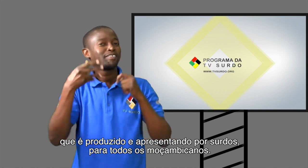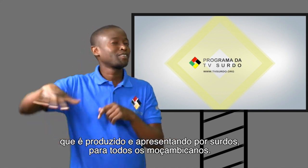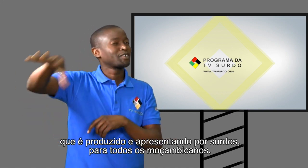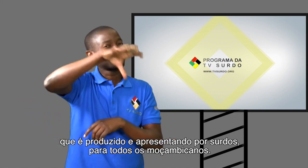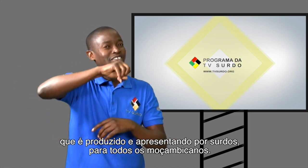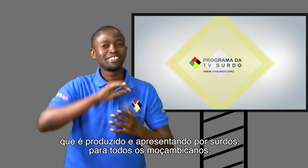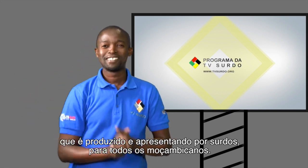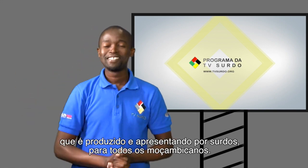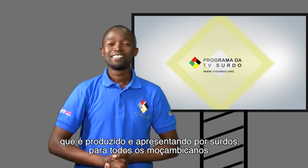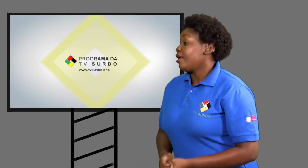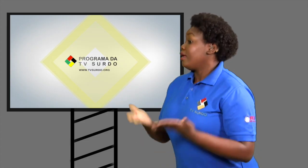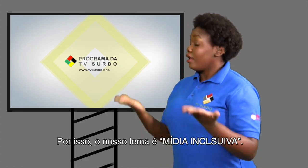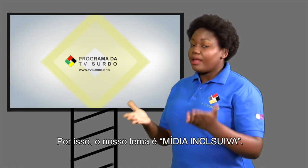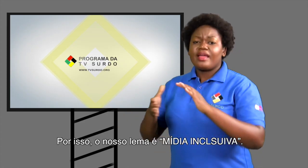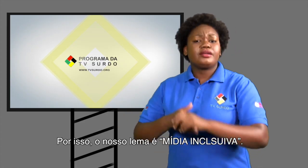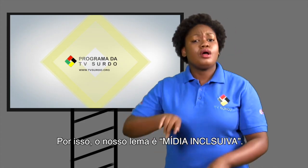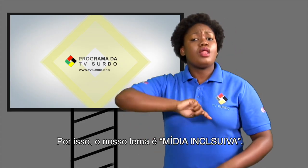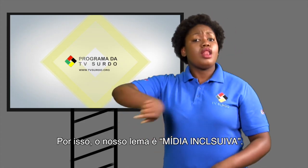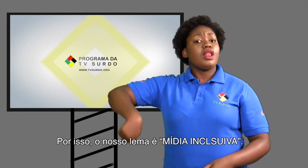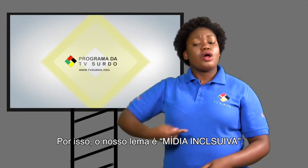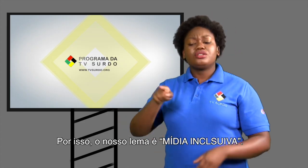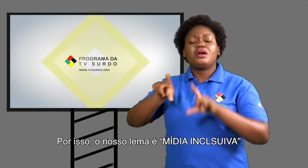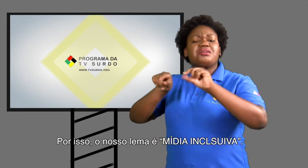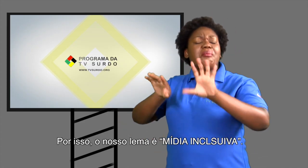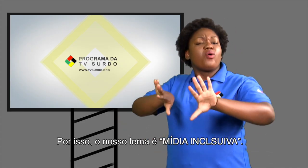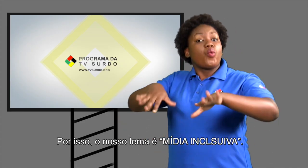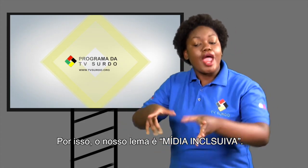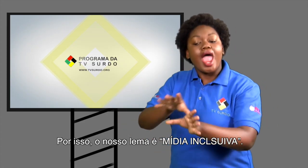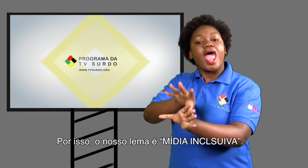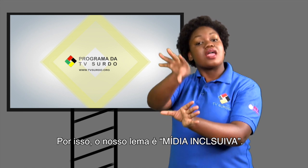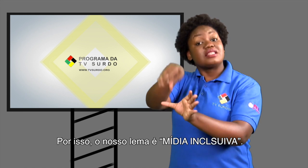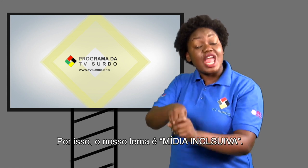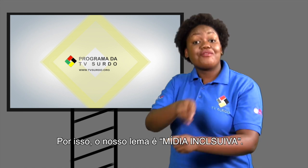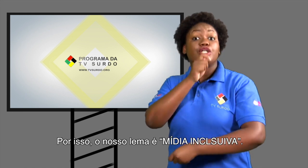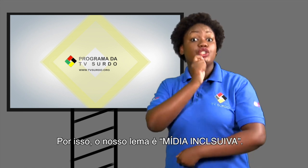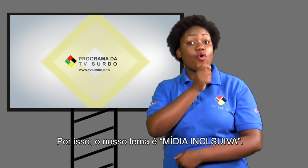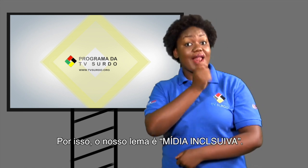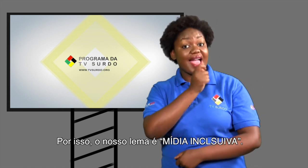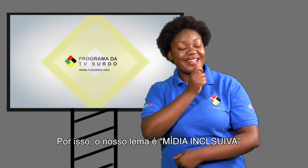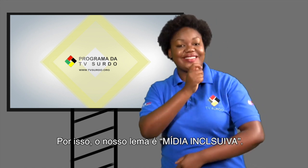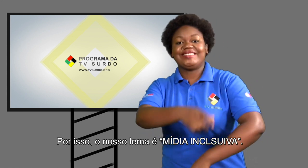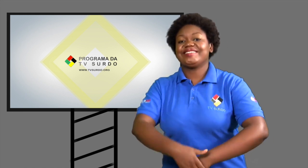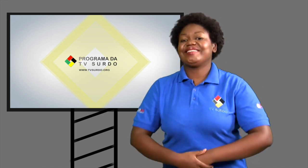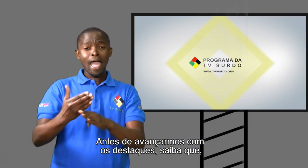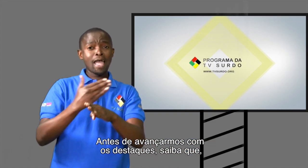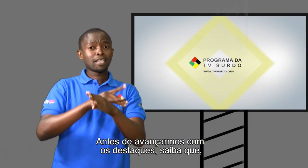todos os moçambicanos. Por isso, o nosso lema é Mídia Inclusiva.